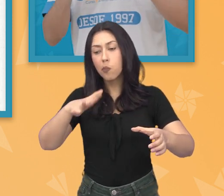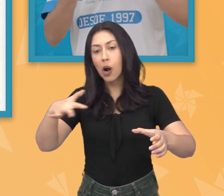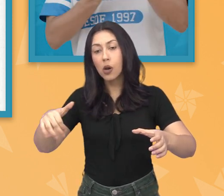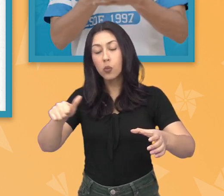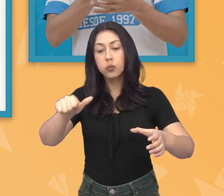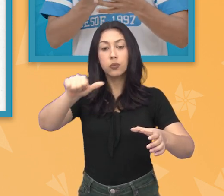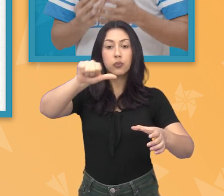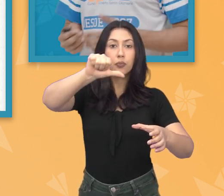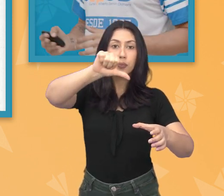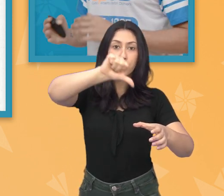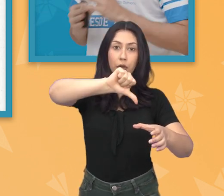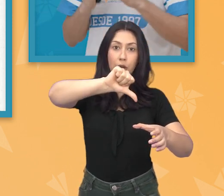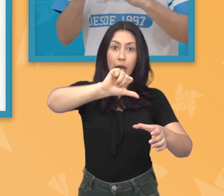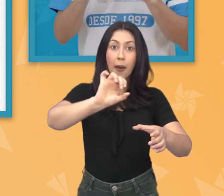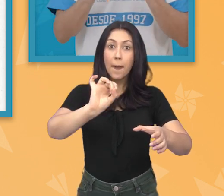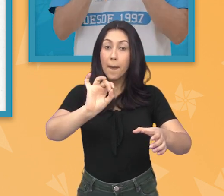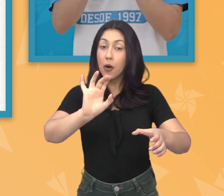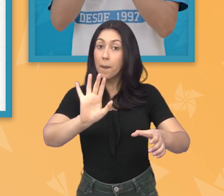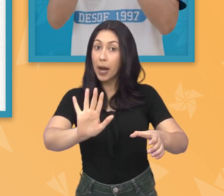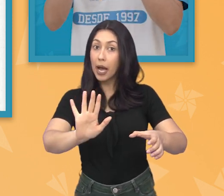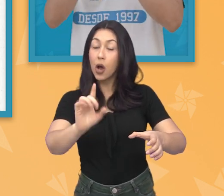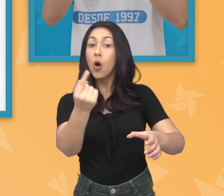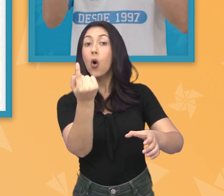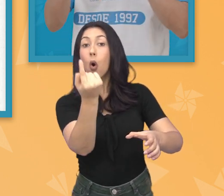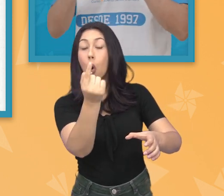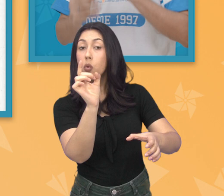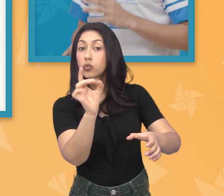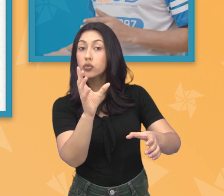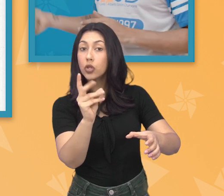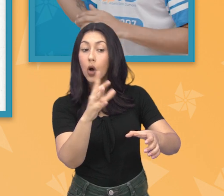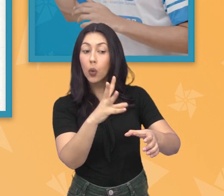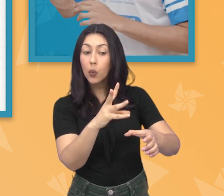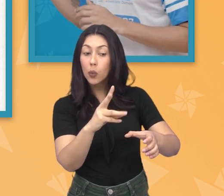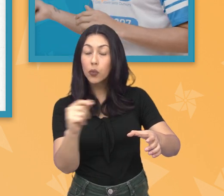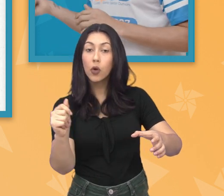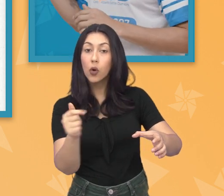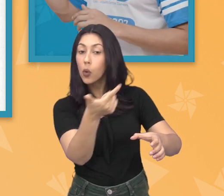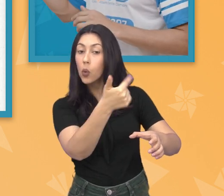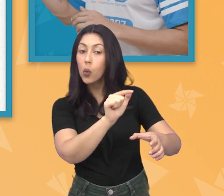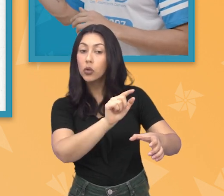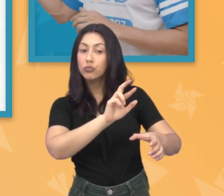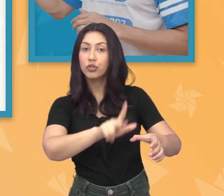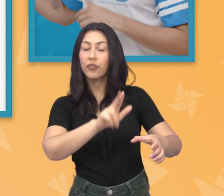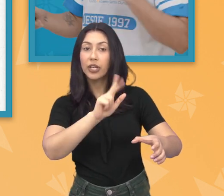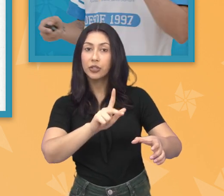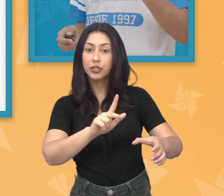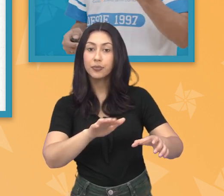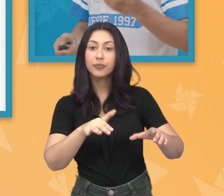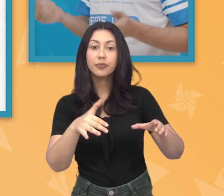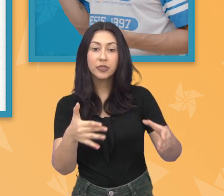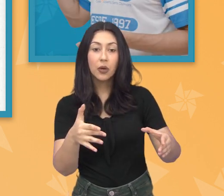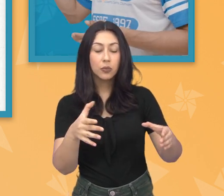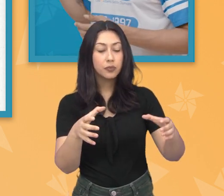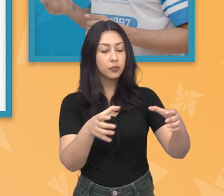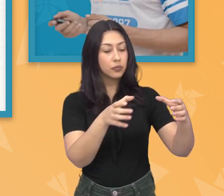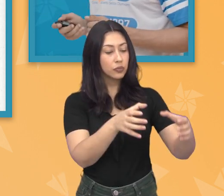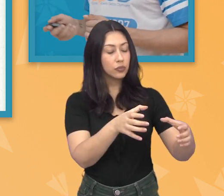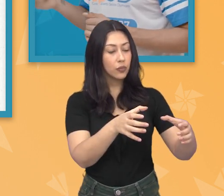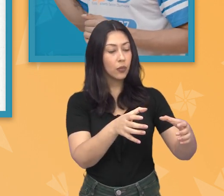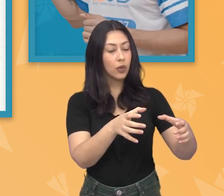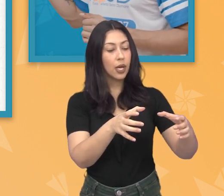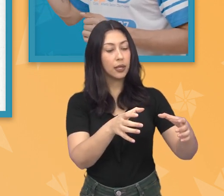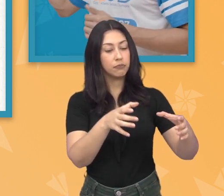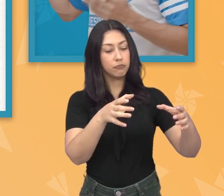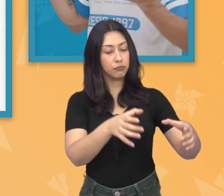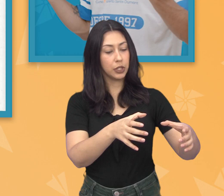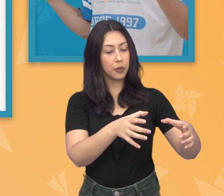ele se mescla com outros, né? Muitas vezes não é um processo único ali. E após ser filtrado, basta a gente evaporar o líquido